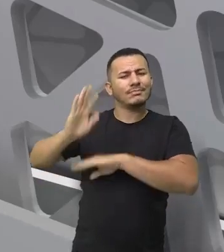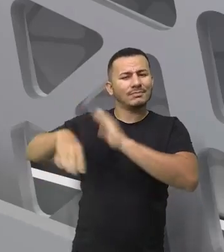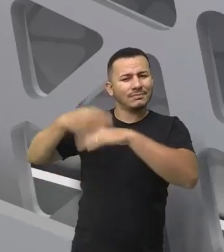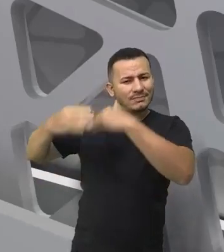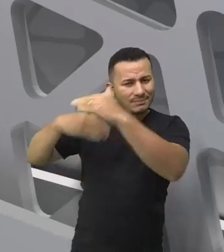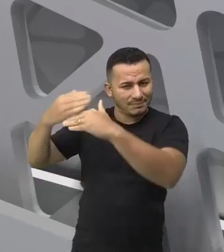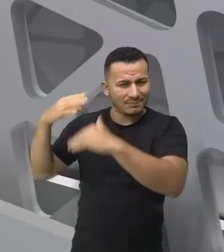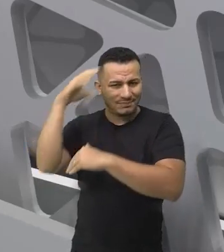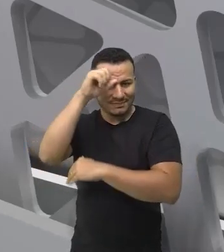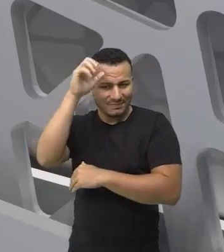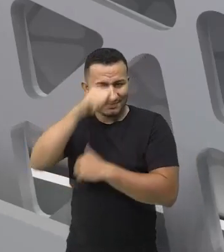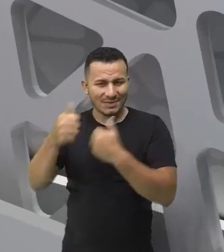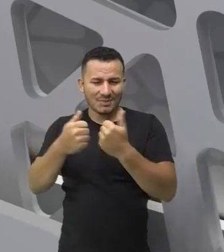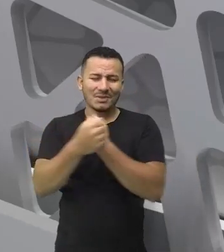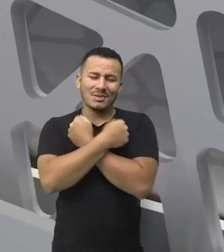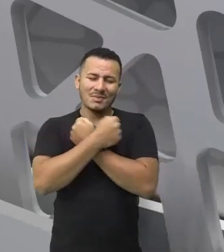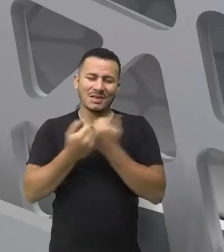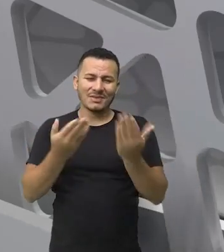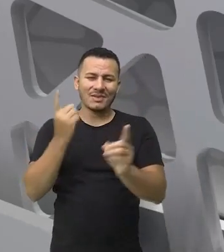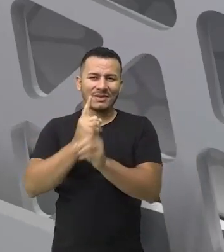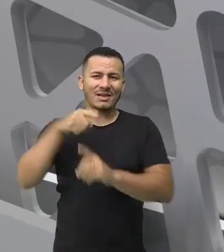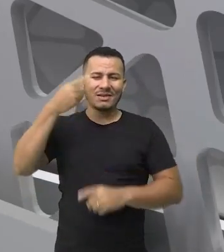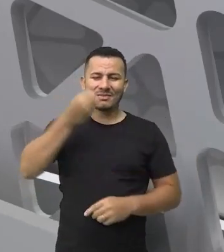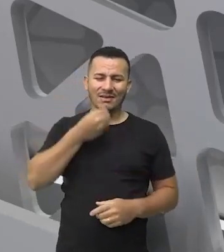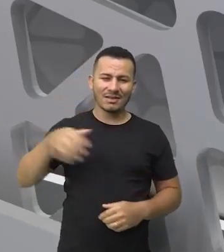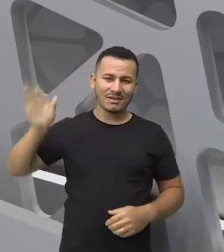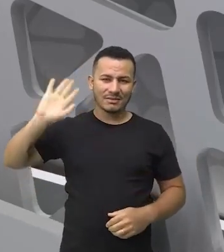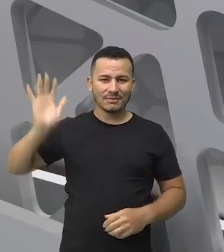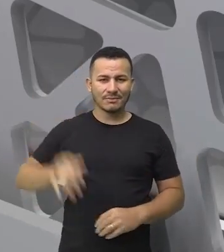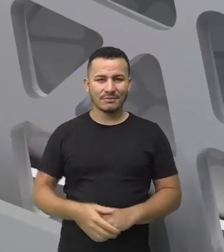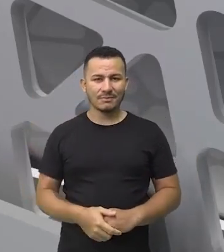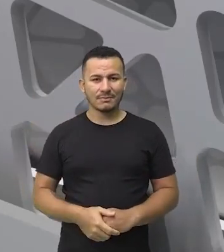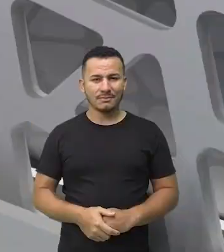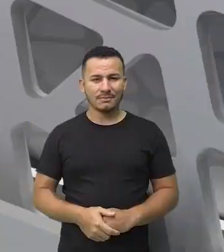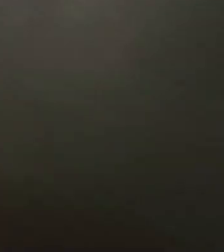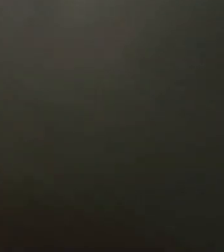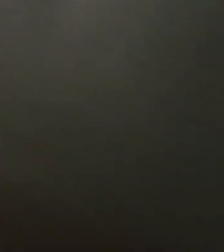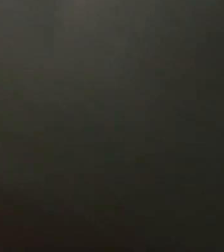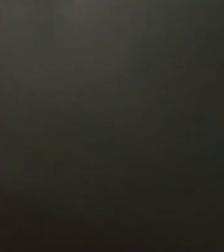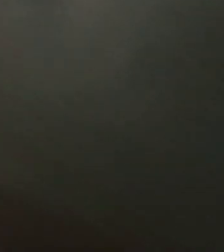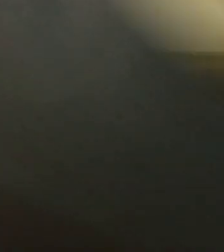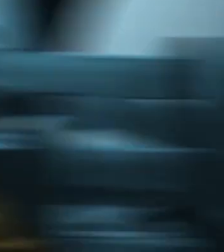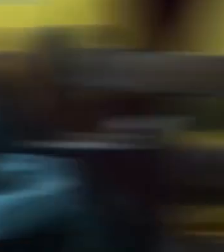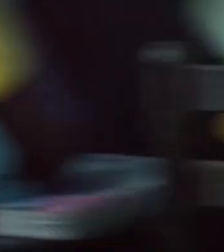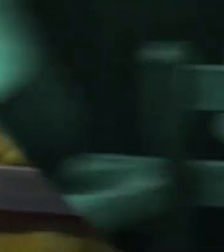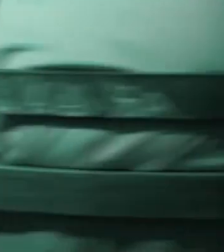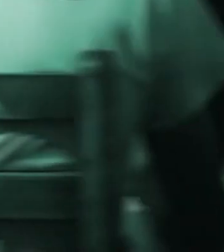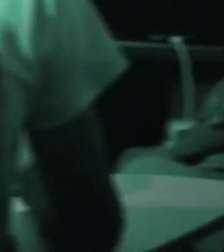otimizado que o homem evoluiu no decorrer desses processos.